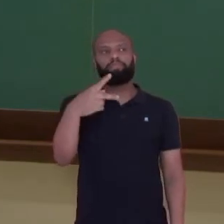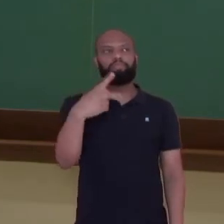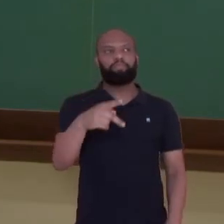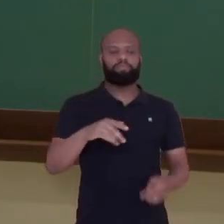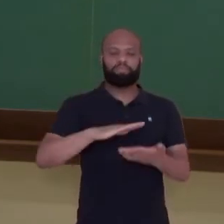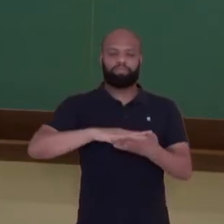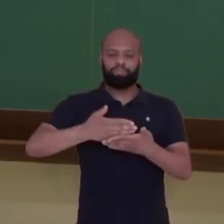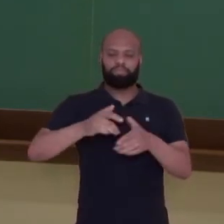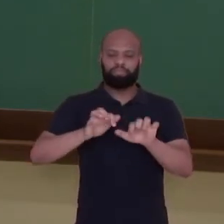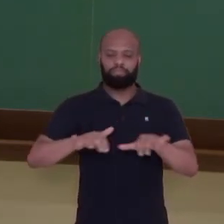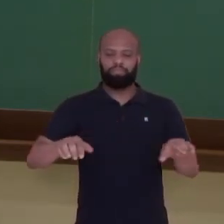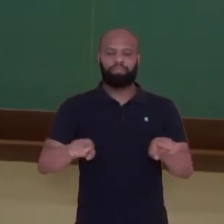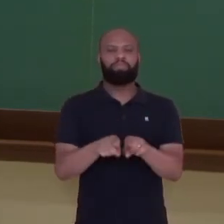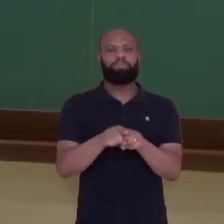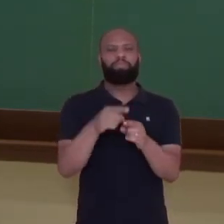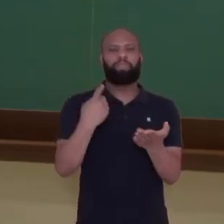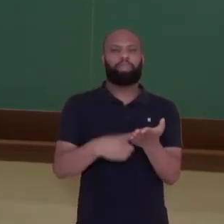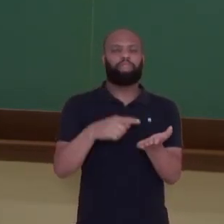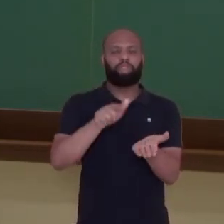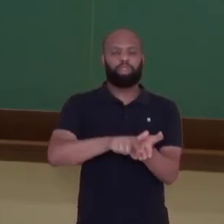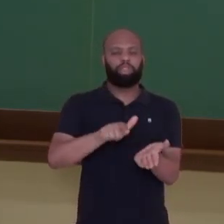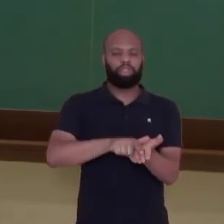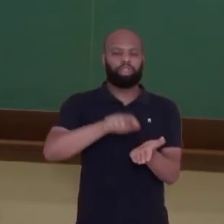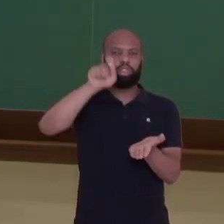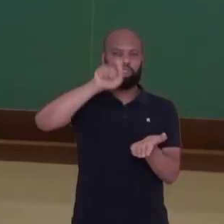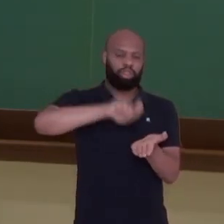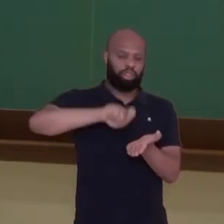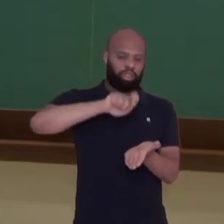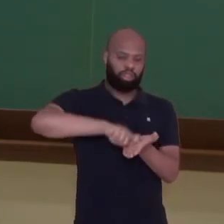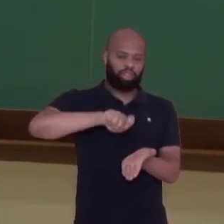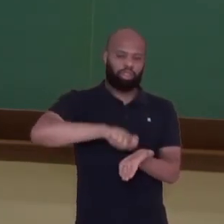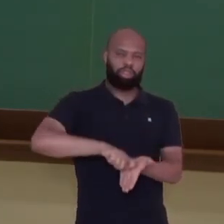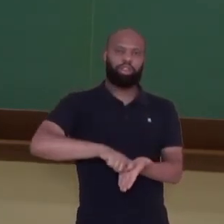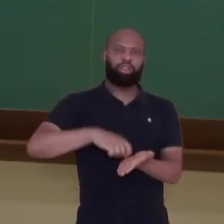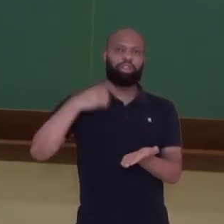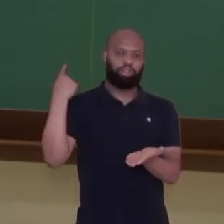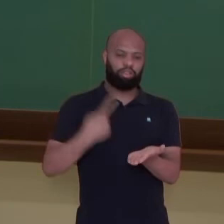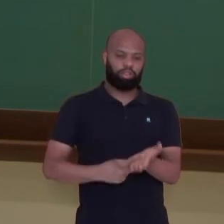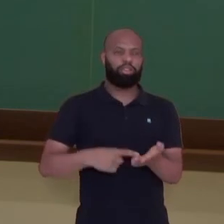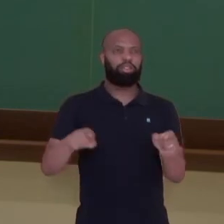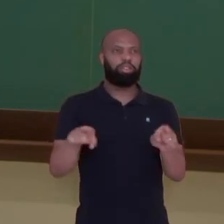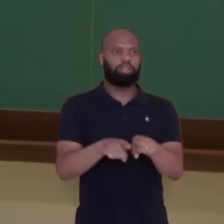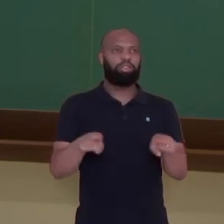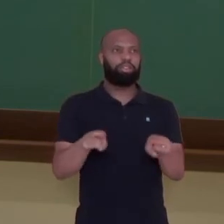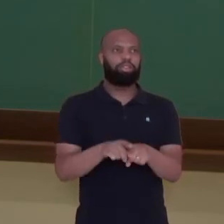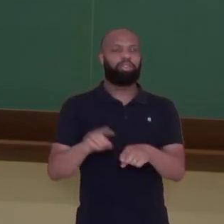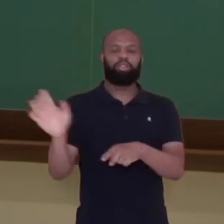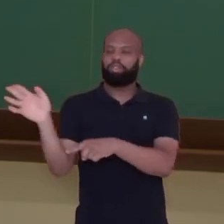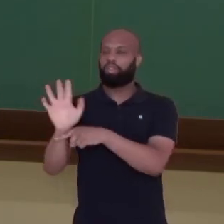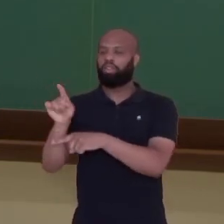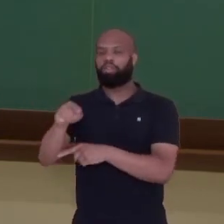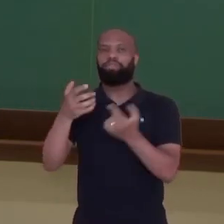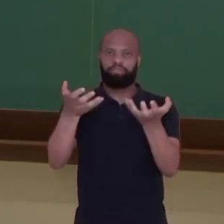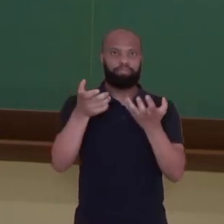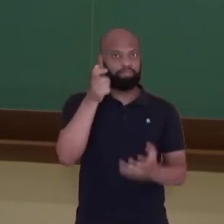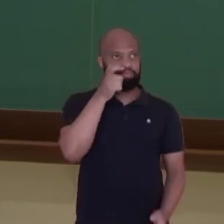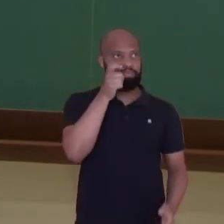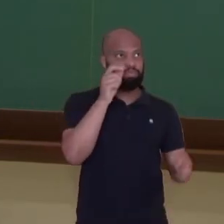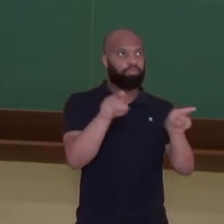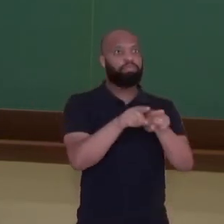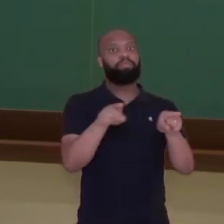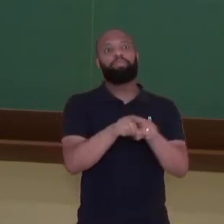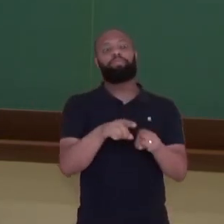sua agenda de papel, onde você registra os seus compromissos, um filme que você quer assistir,